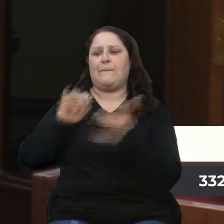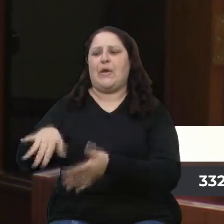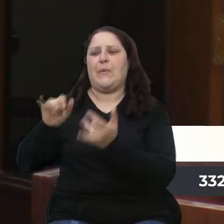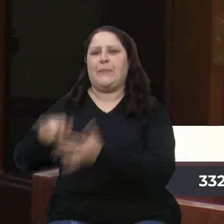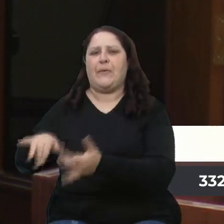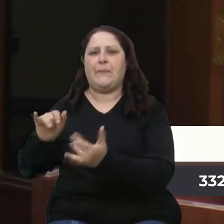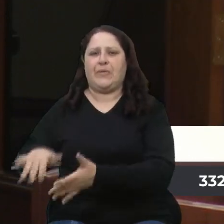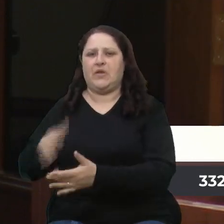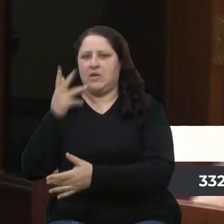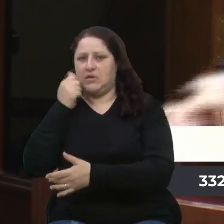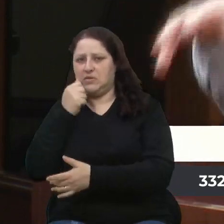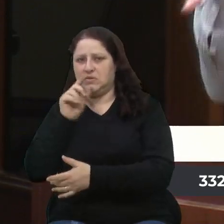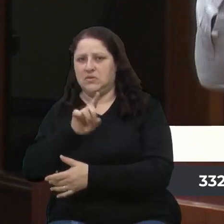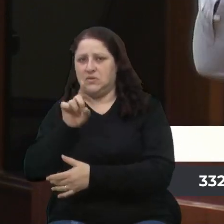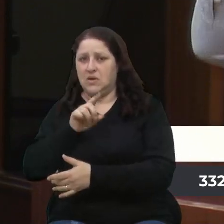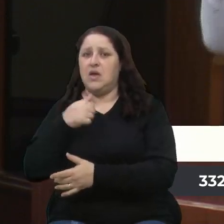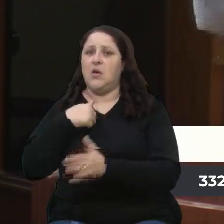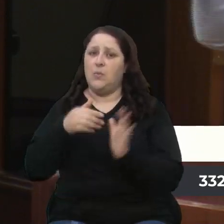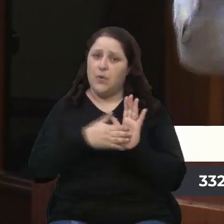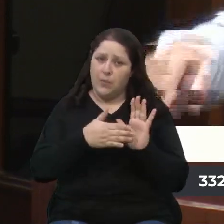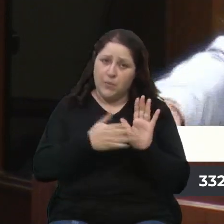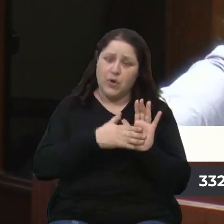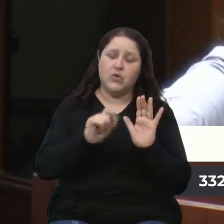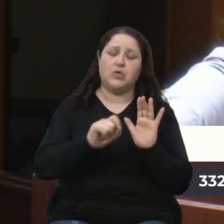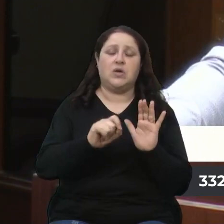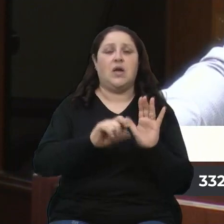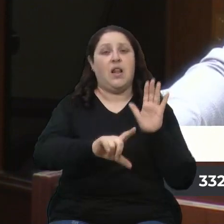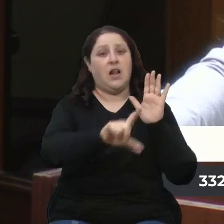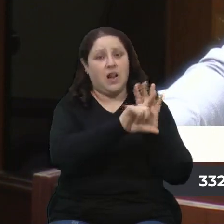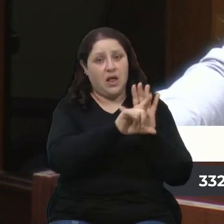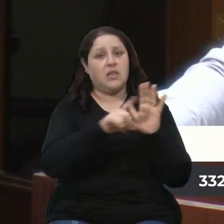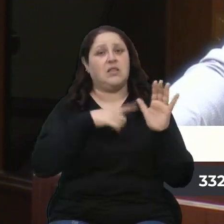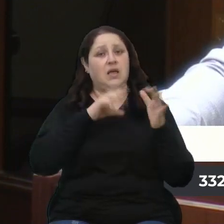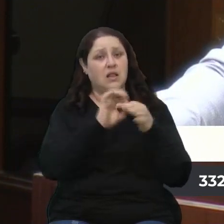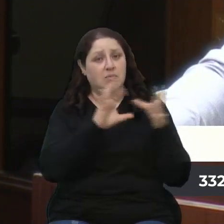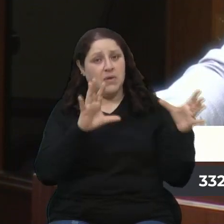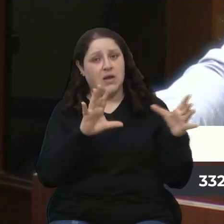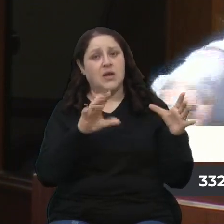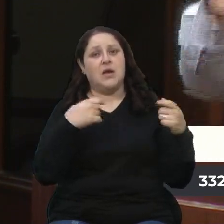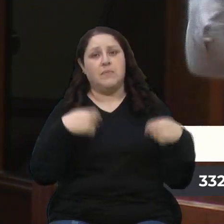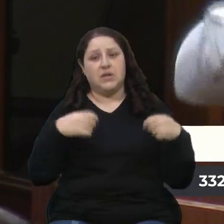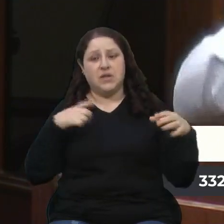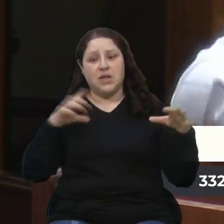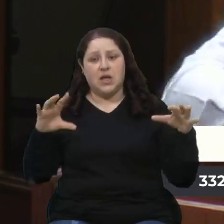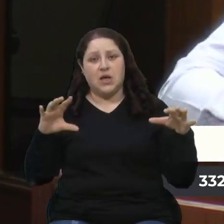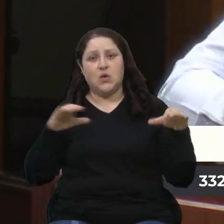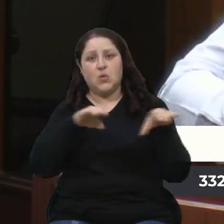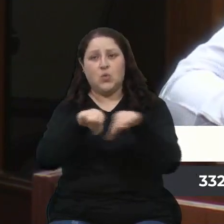legislação autoriza e de que nós tivéssemos unificado o sistema, vereador. Porque